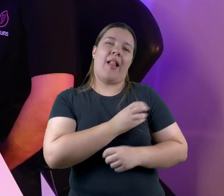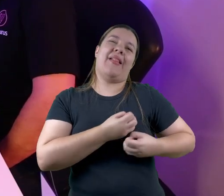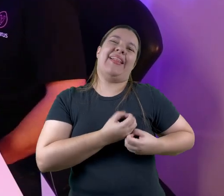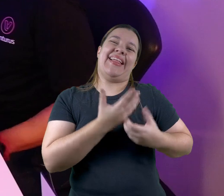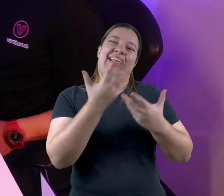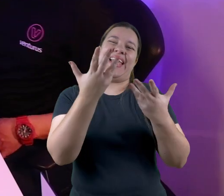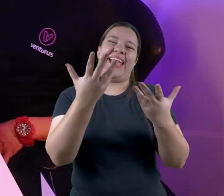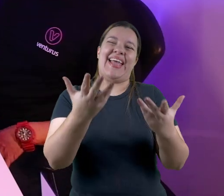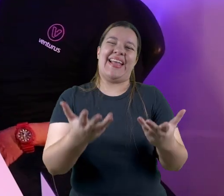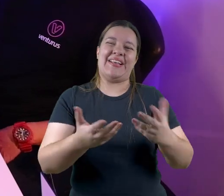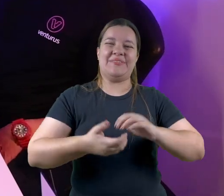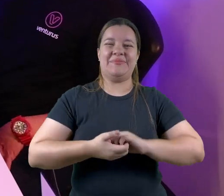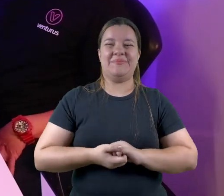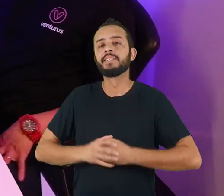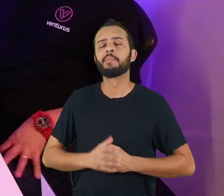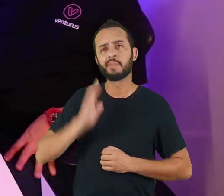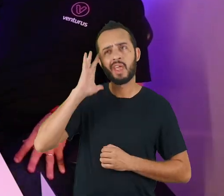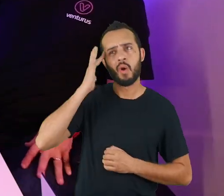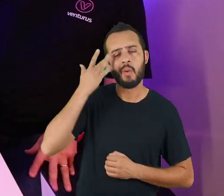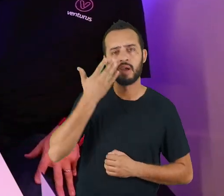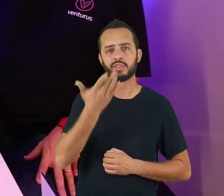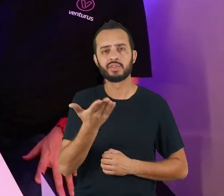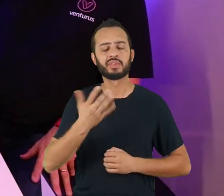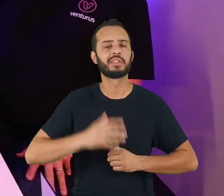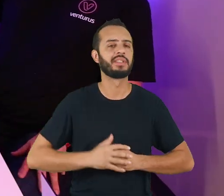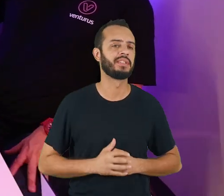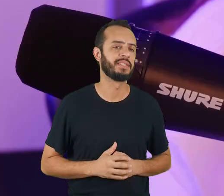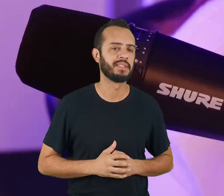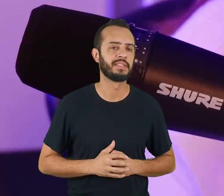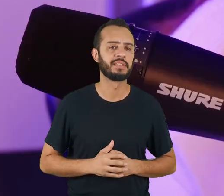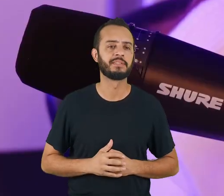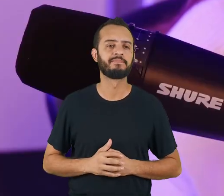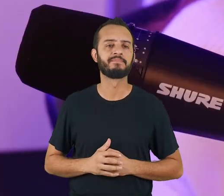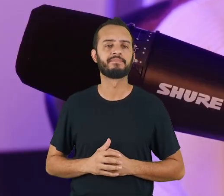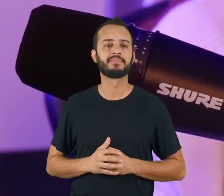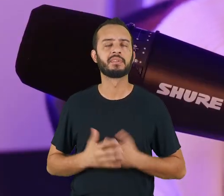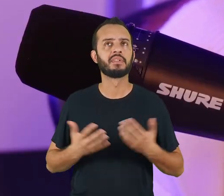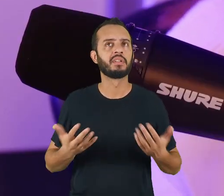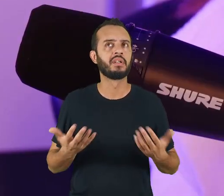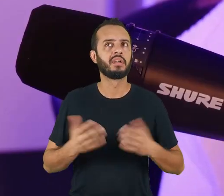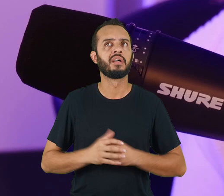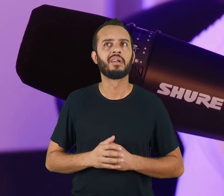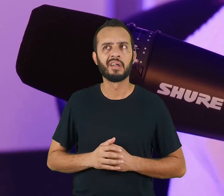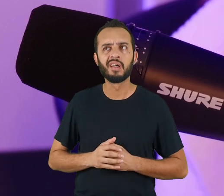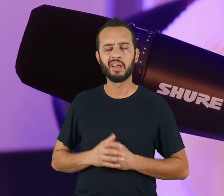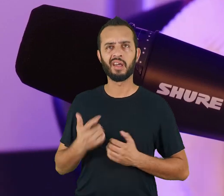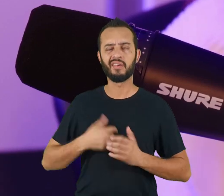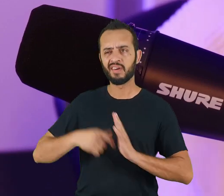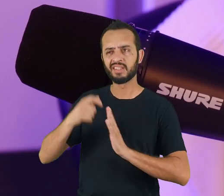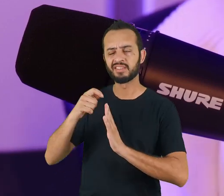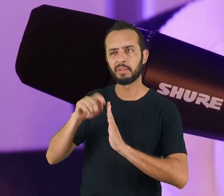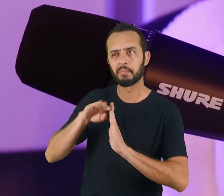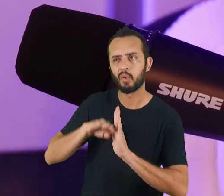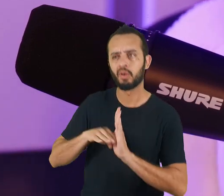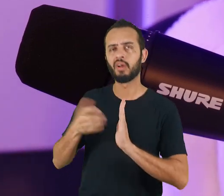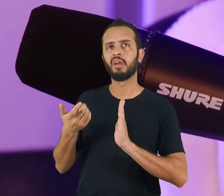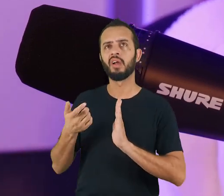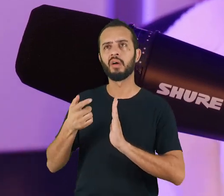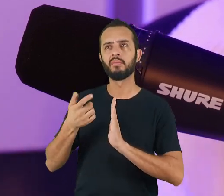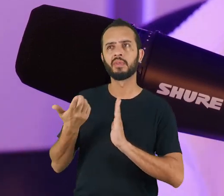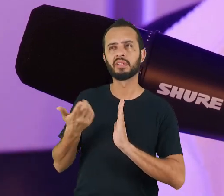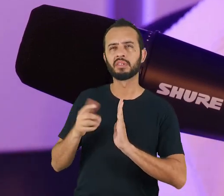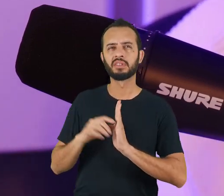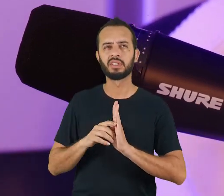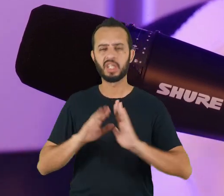pode abrir o seu coração aqui hum é eu acho que executar programas digamos assim de